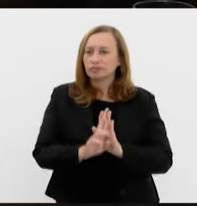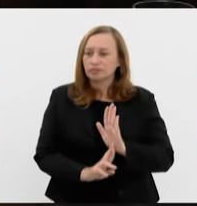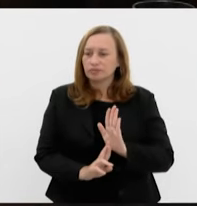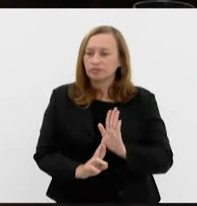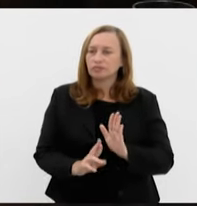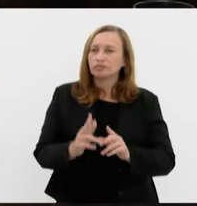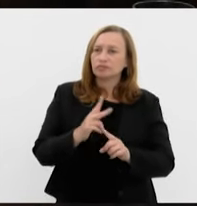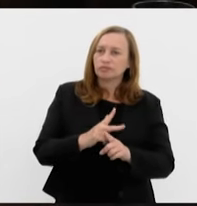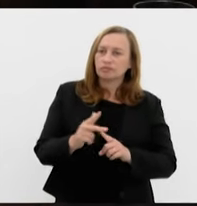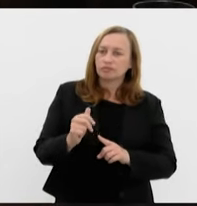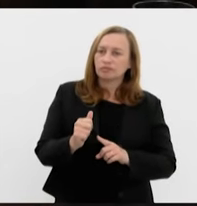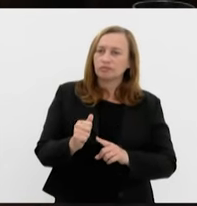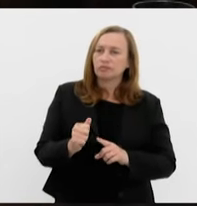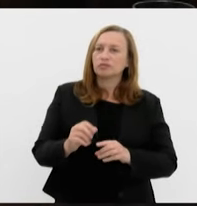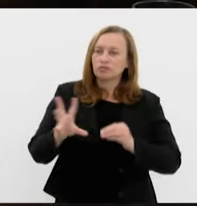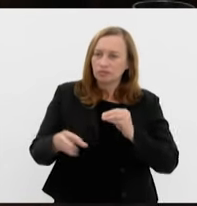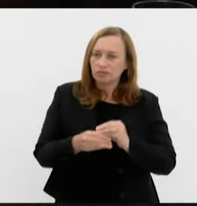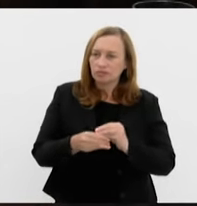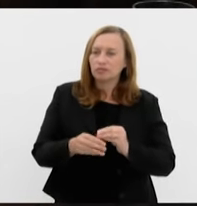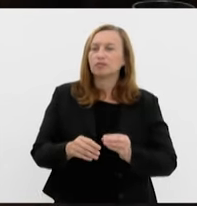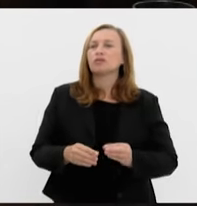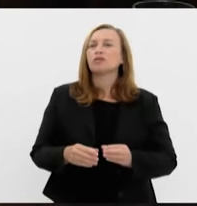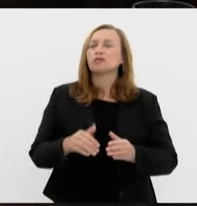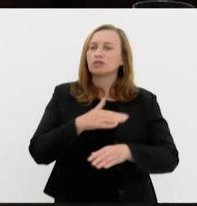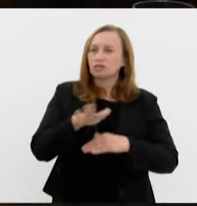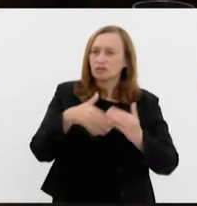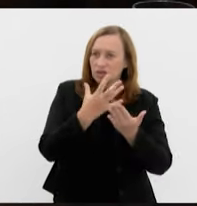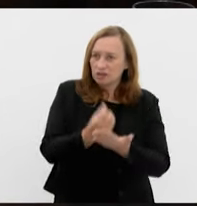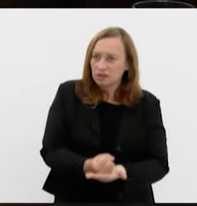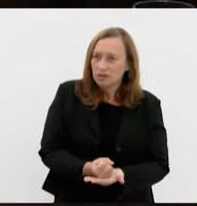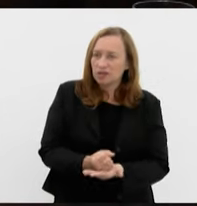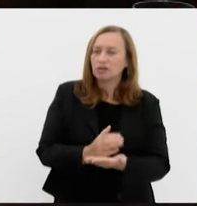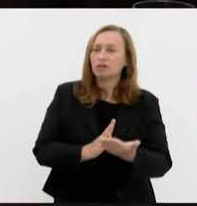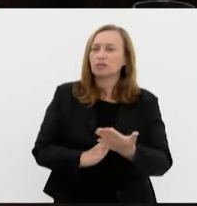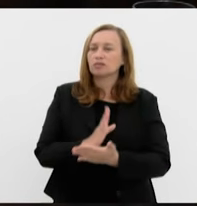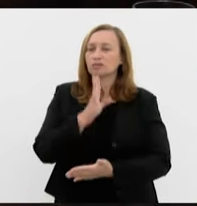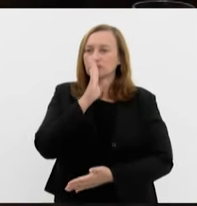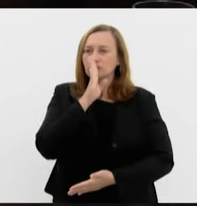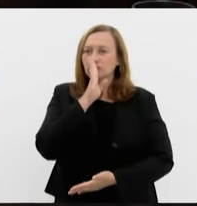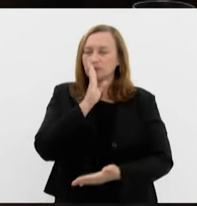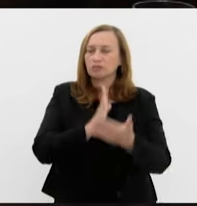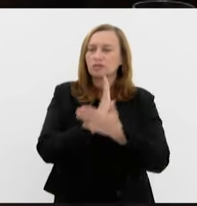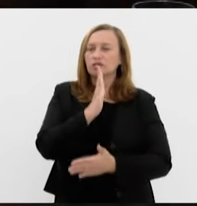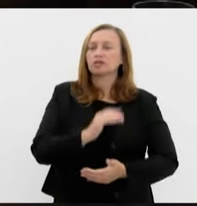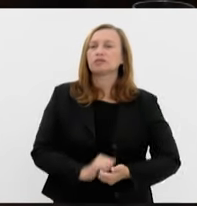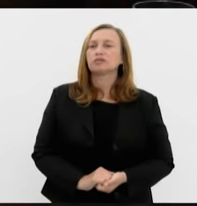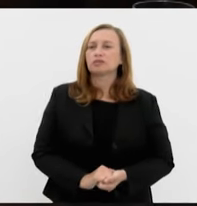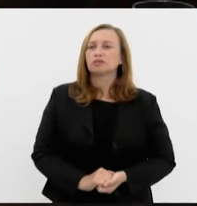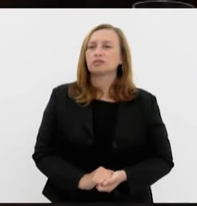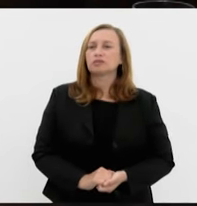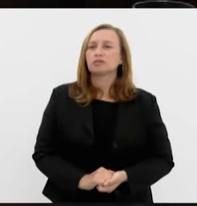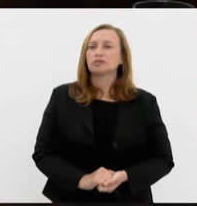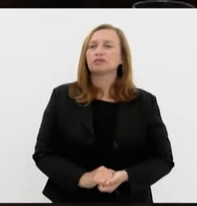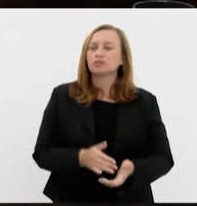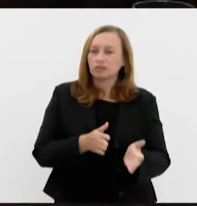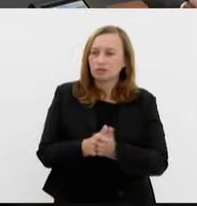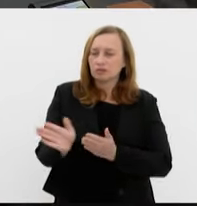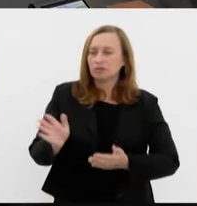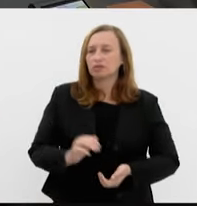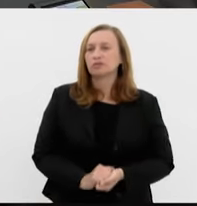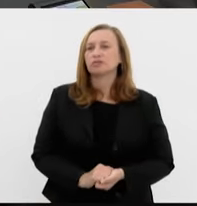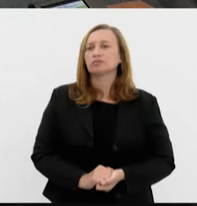vencido assim emendado senhores que aprovam permanece Como estão aprovado vai